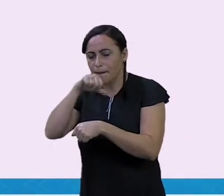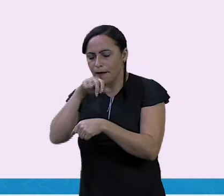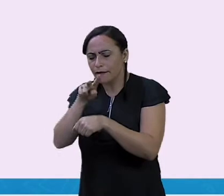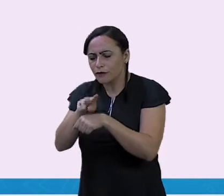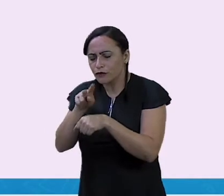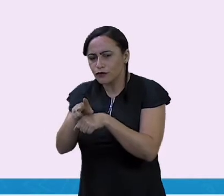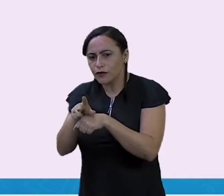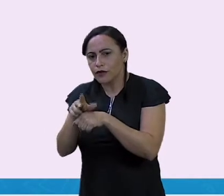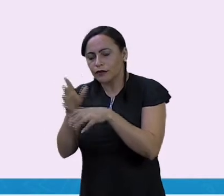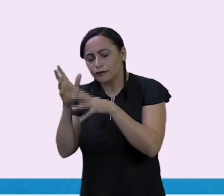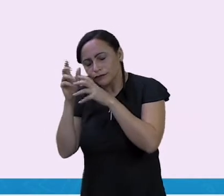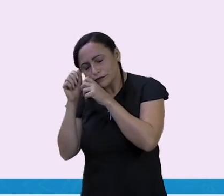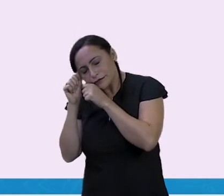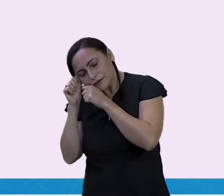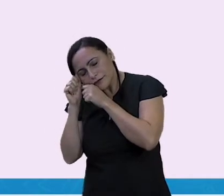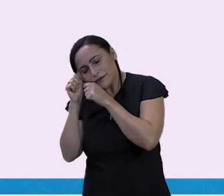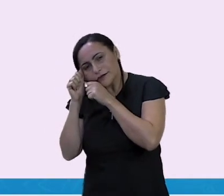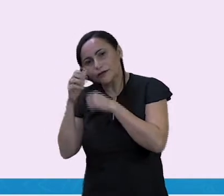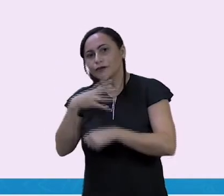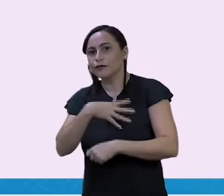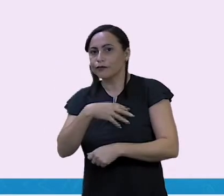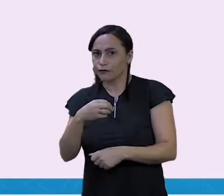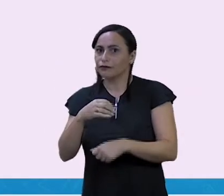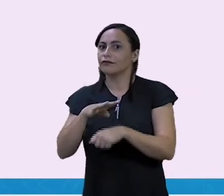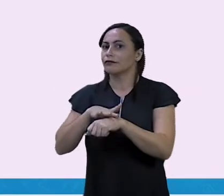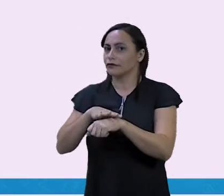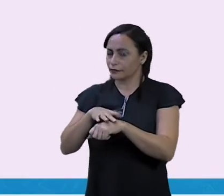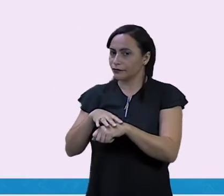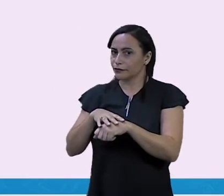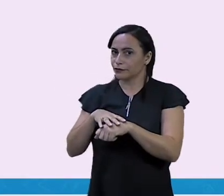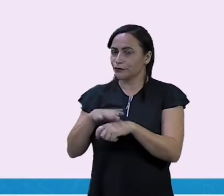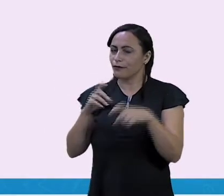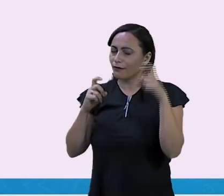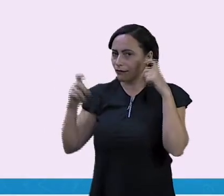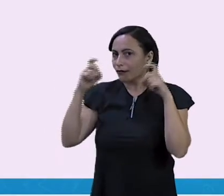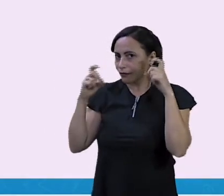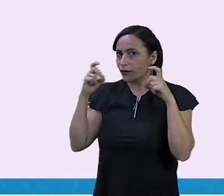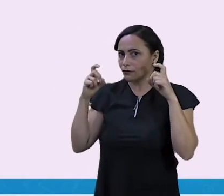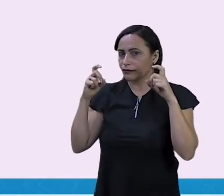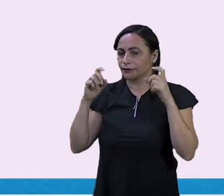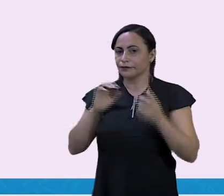filho, porque o filho estava doente, né? Preocupações de mãe.